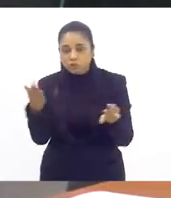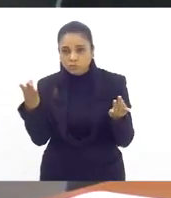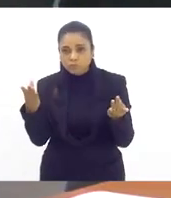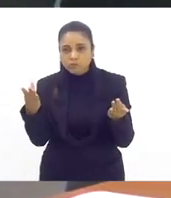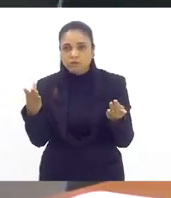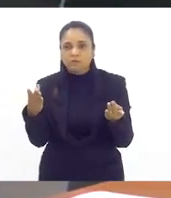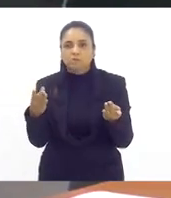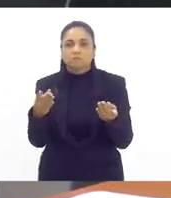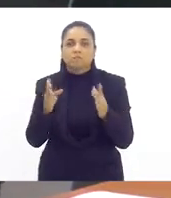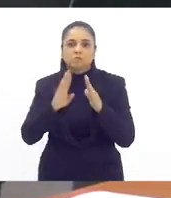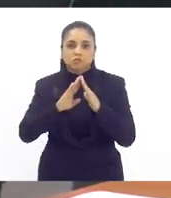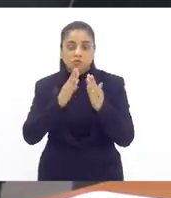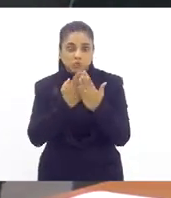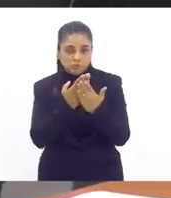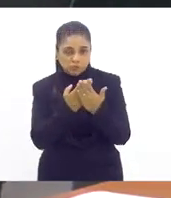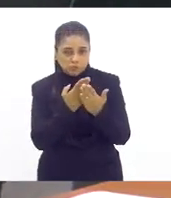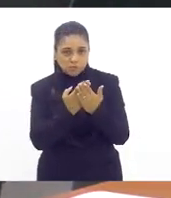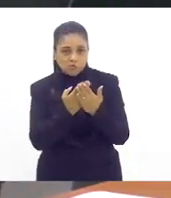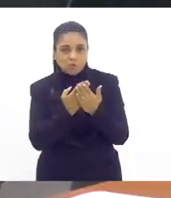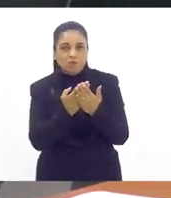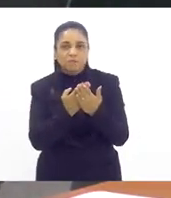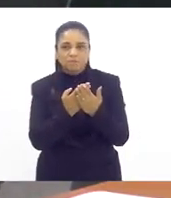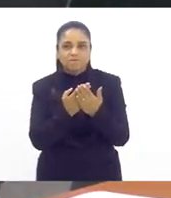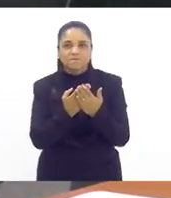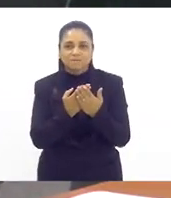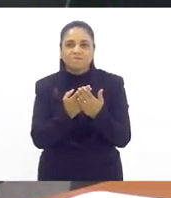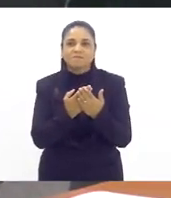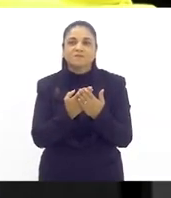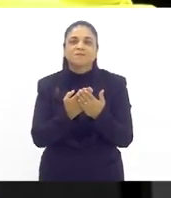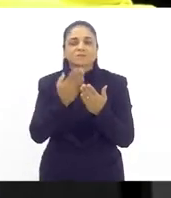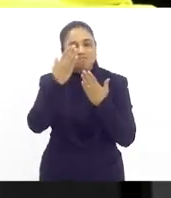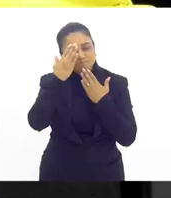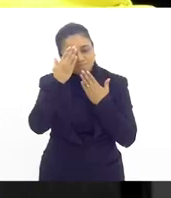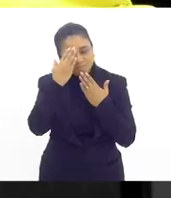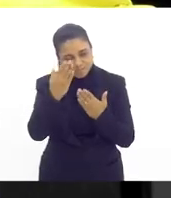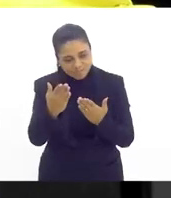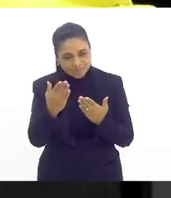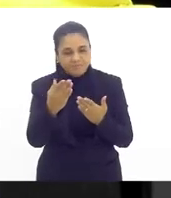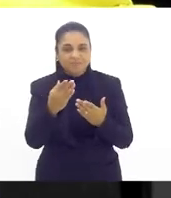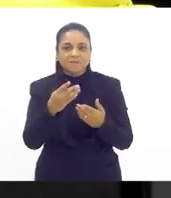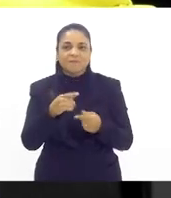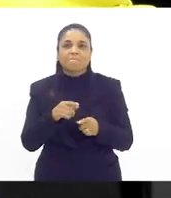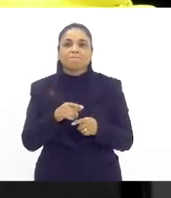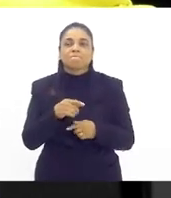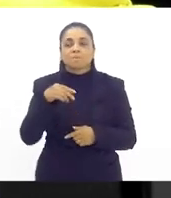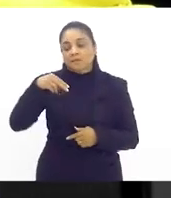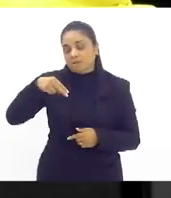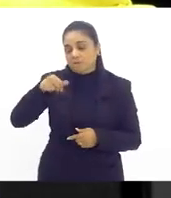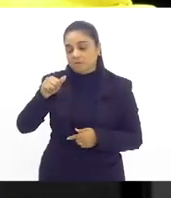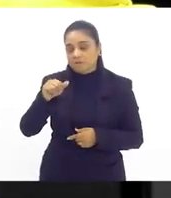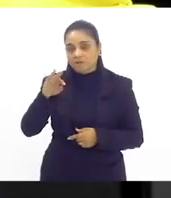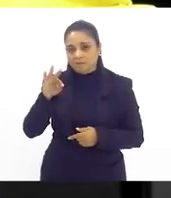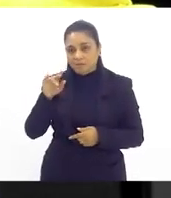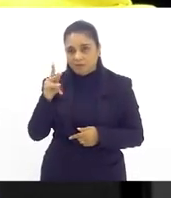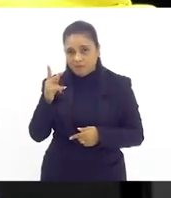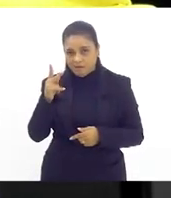e é basicamente isso vou passar por causa do tempo Obrigada Gustavo de Castro